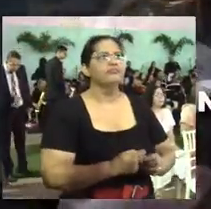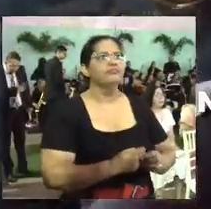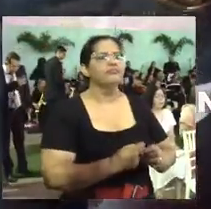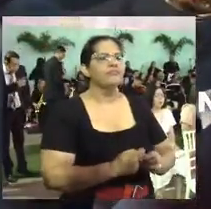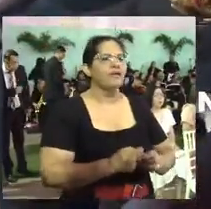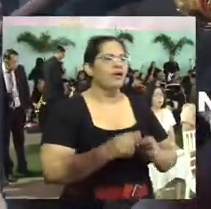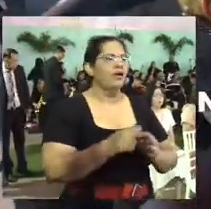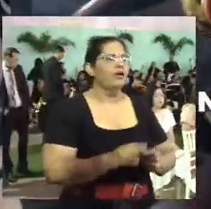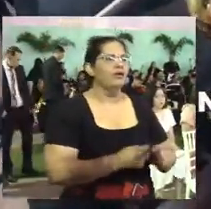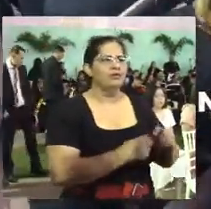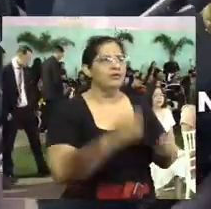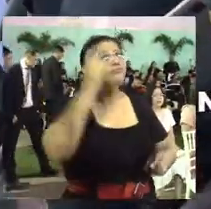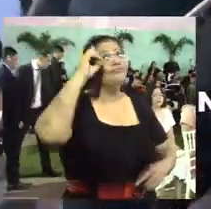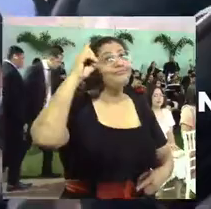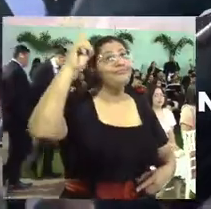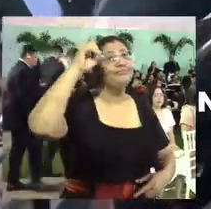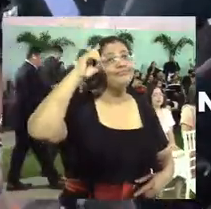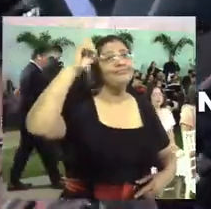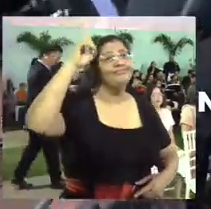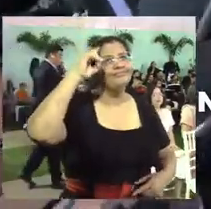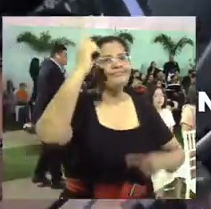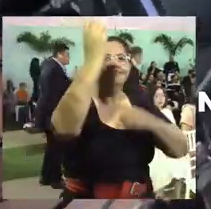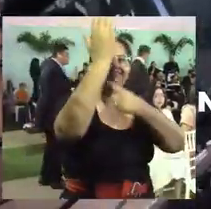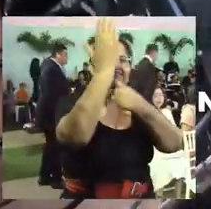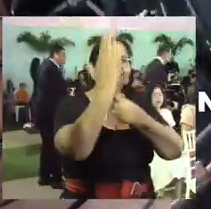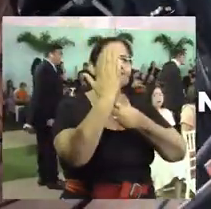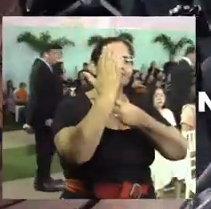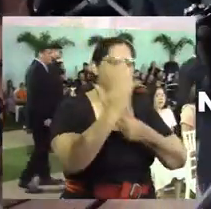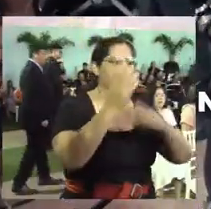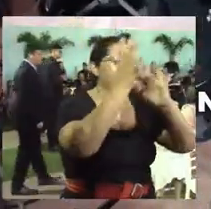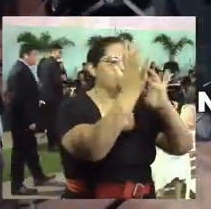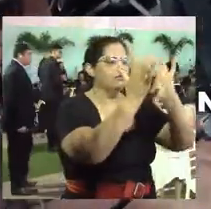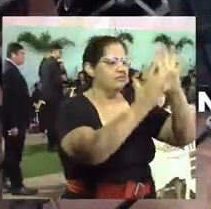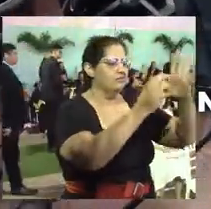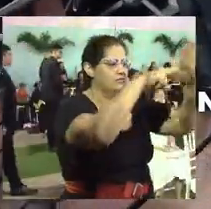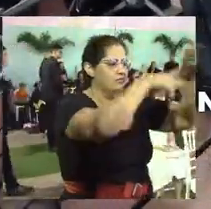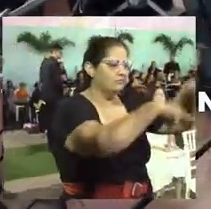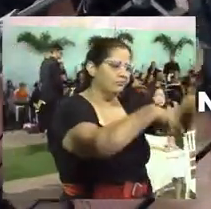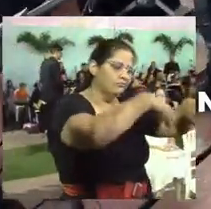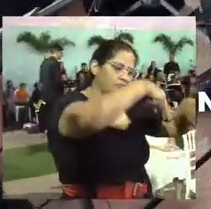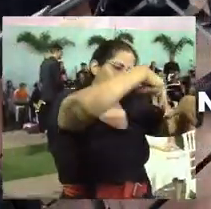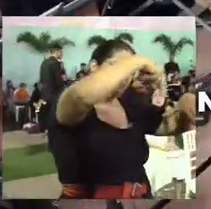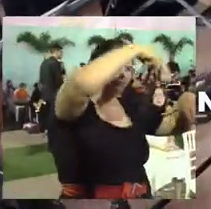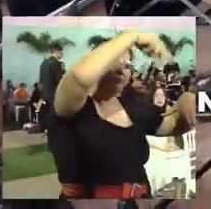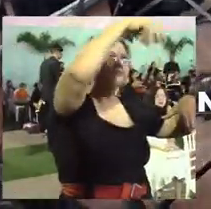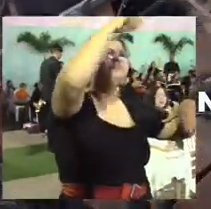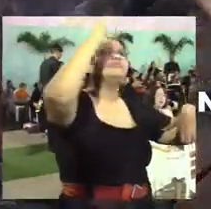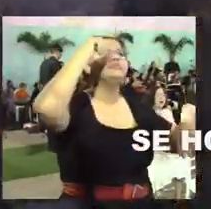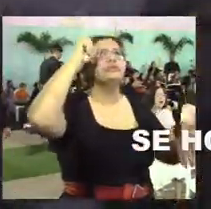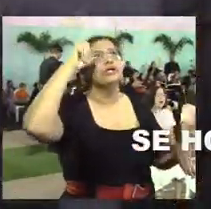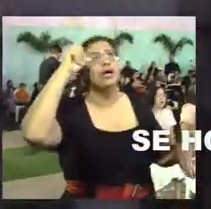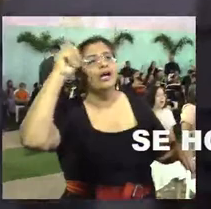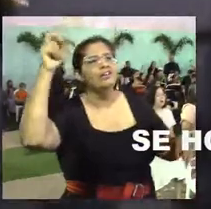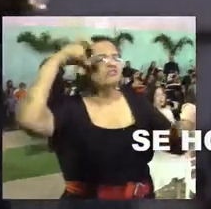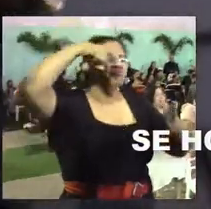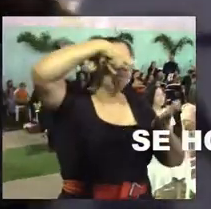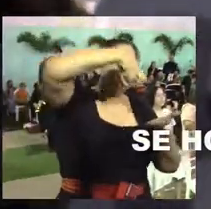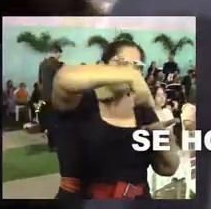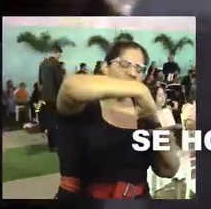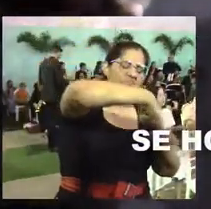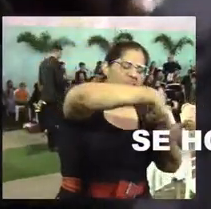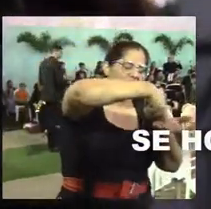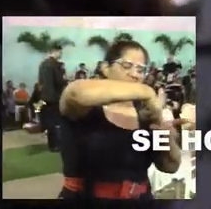que acontece o grande dia até os pontos ressuscitar e ali todos os joelhos vão se mudar